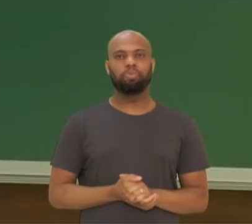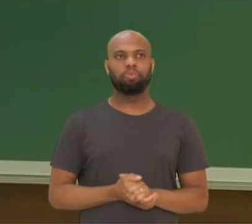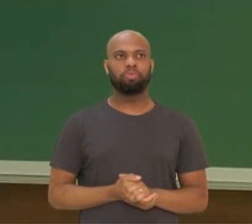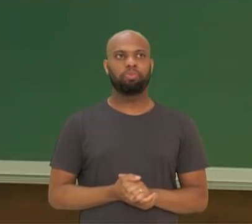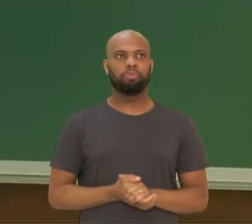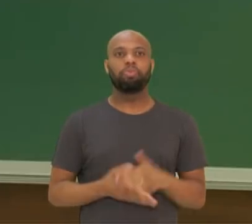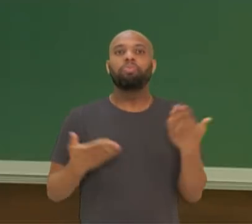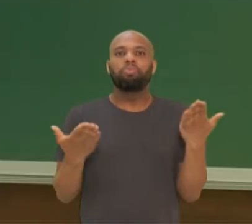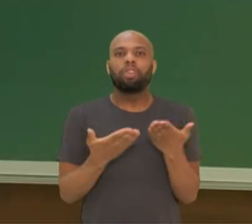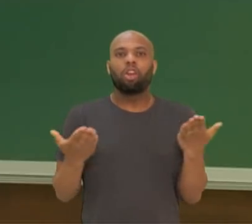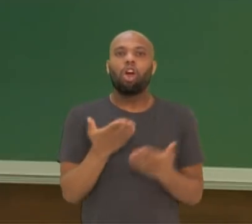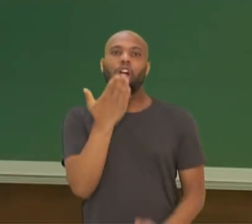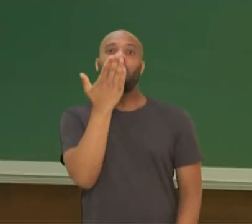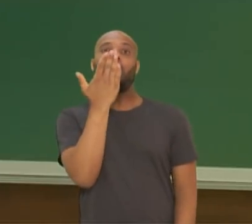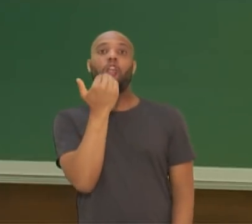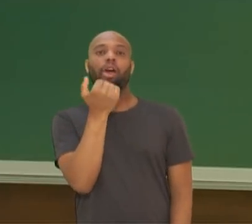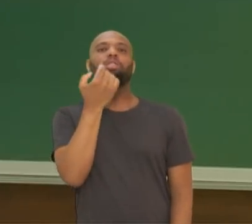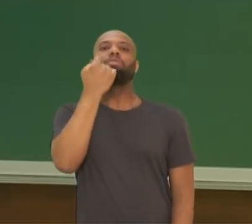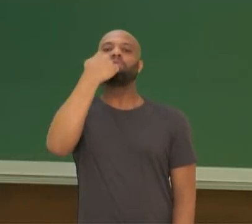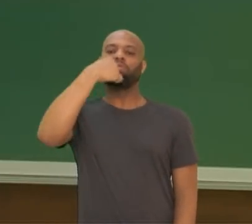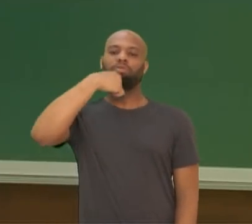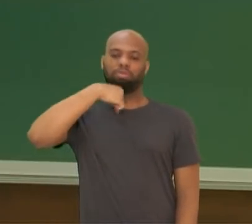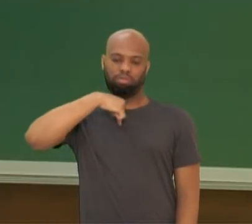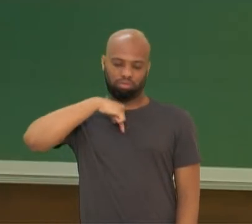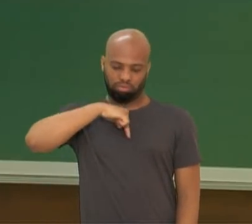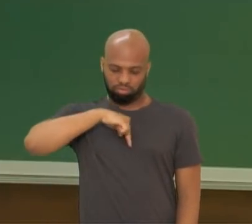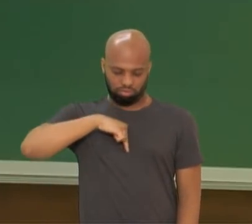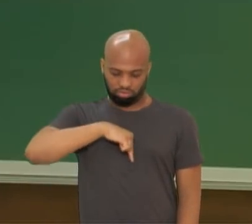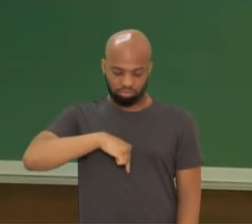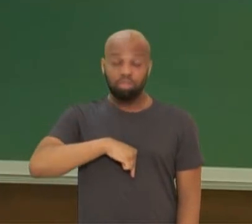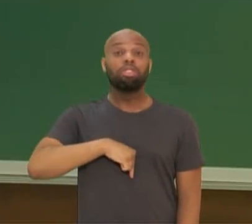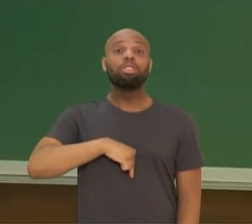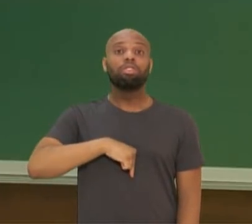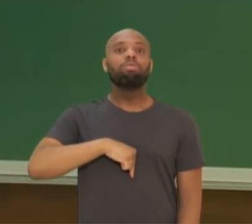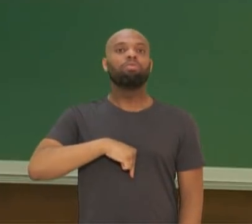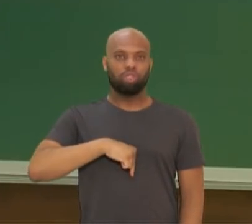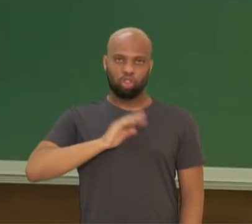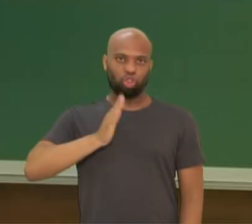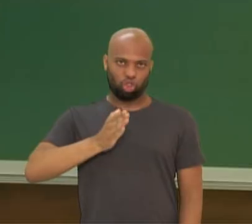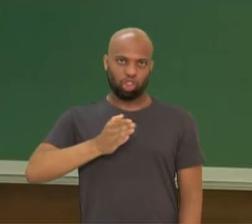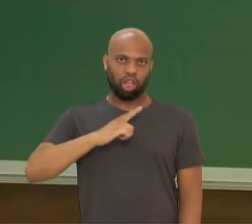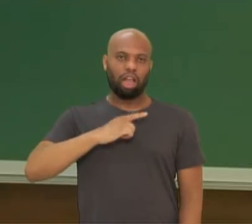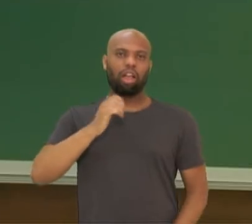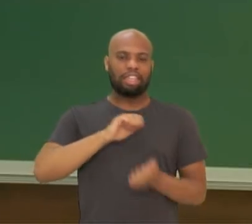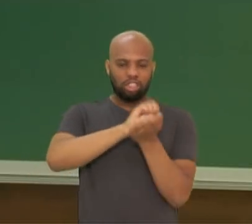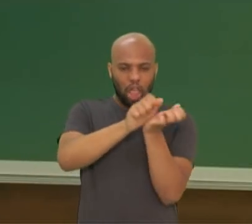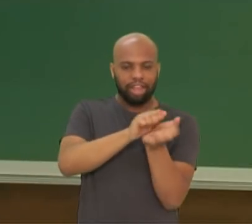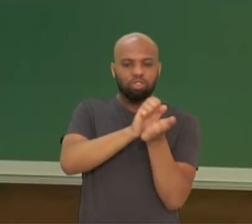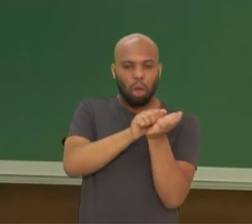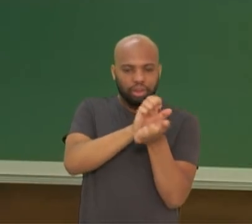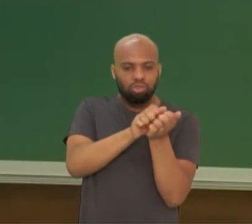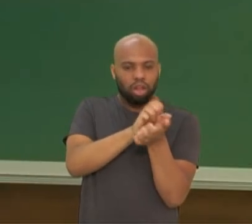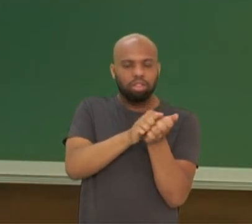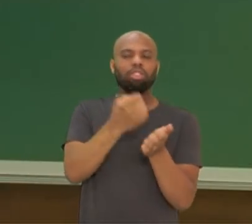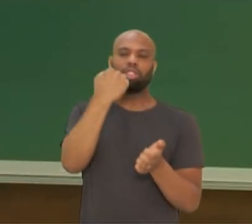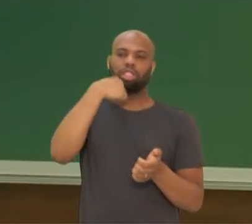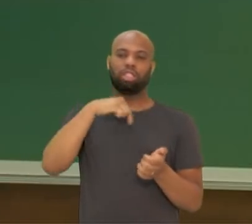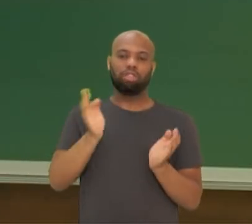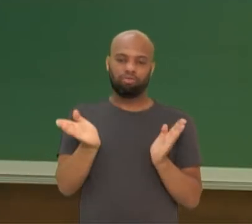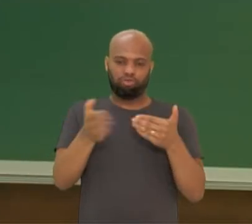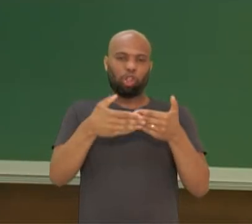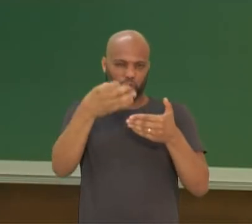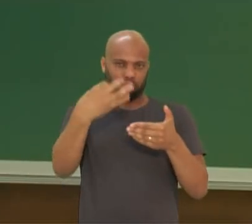E aí? O alimento, então, passou, desceu lá pela boca, né? Aconteceu a mastigação, desceu, a epiglote